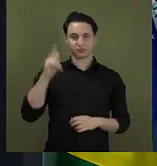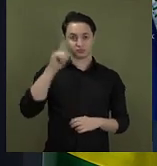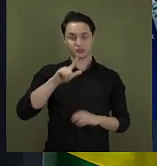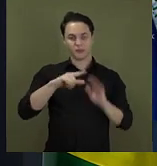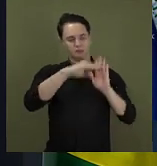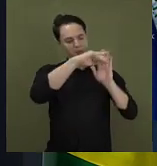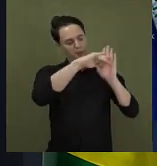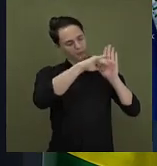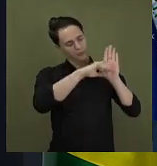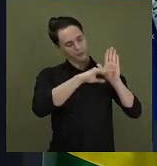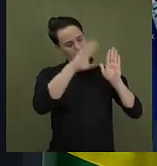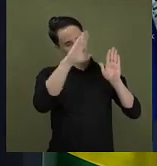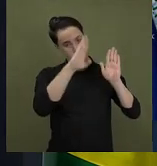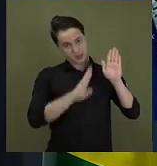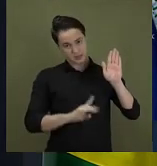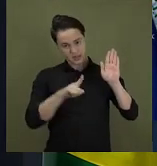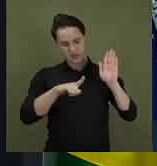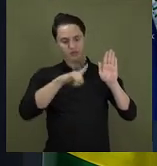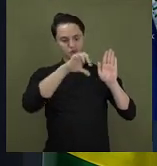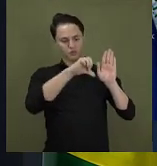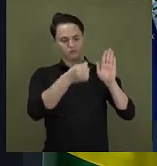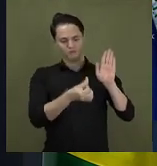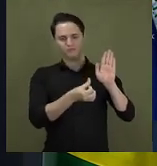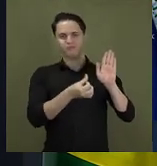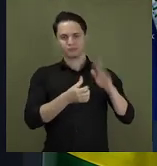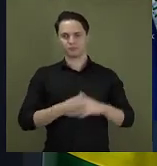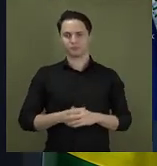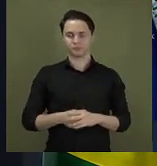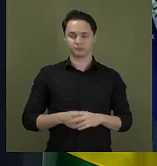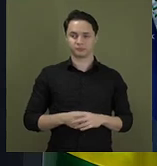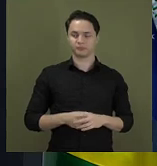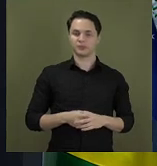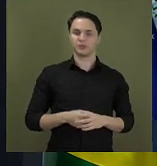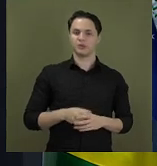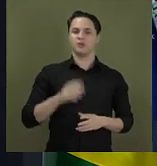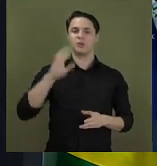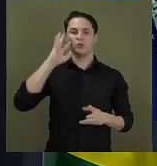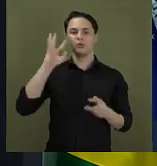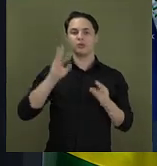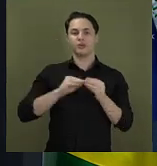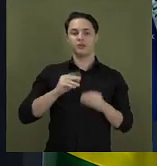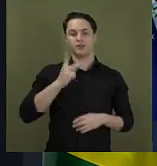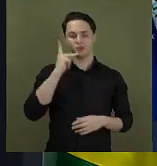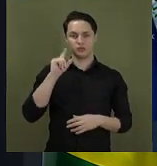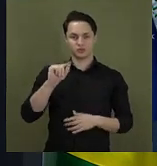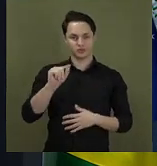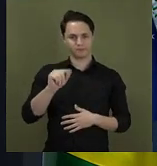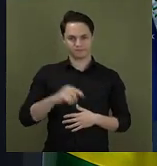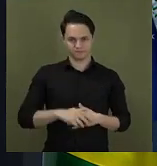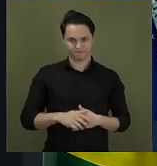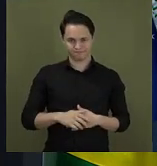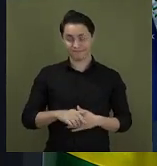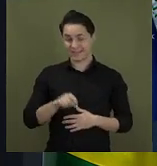Brasil para a 96ª posição no ranking. Eu quero concluir dizendo, senhor presidente, que foi justamente